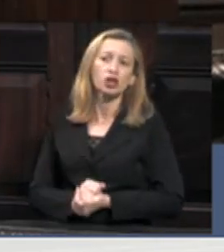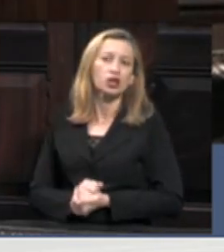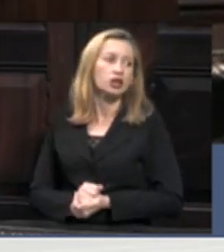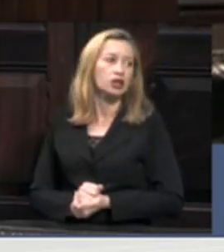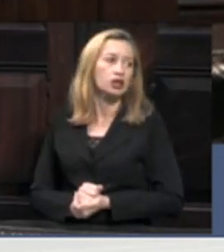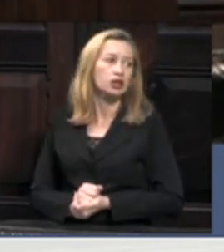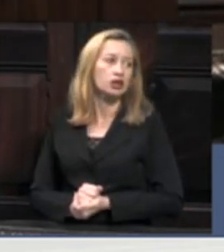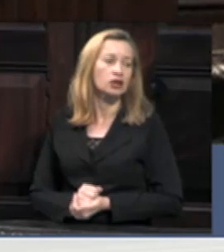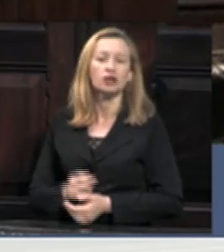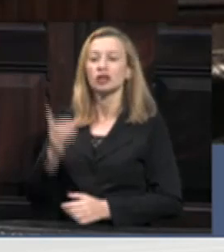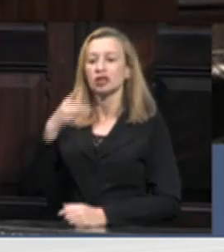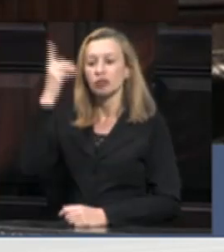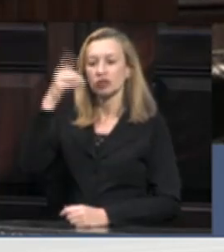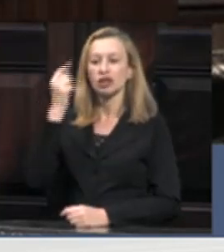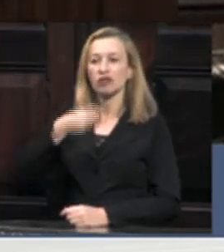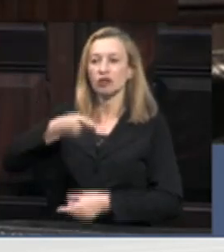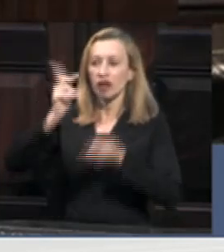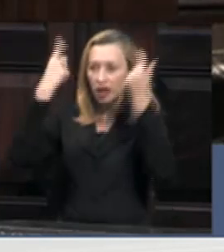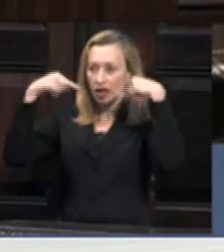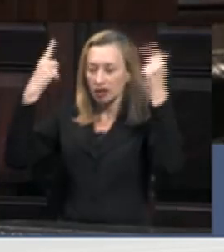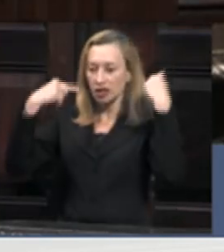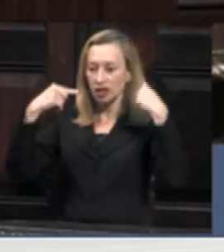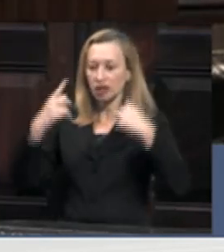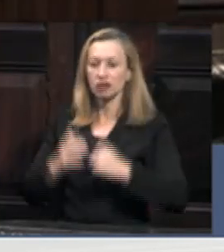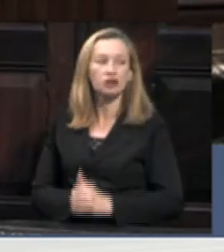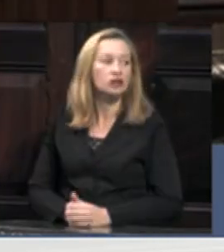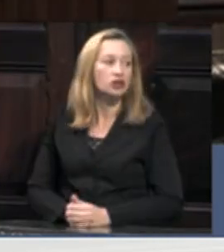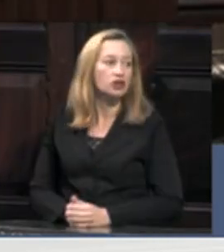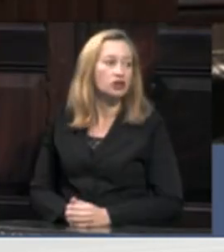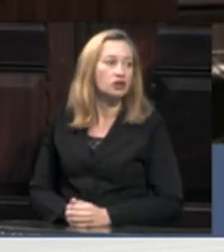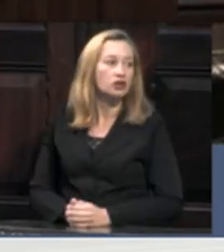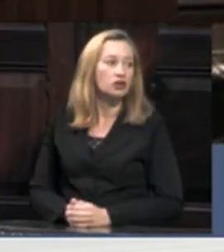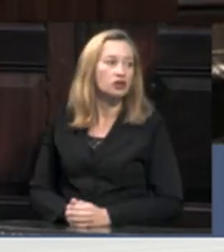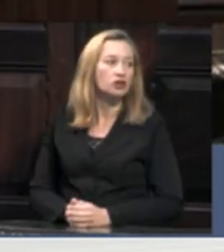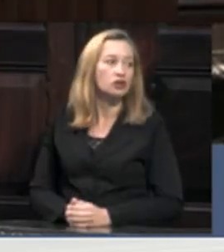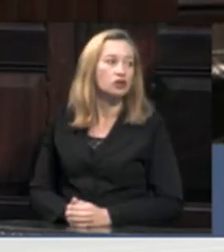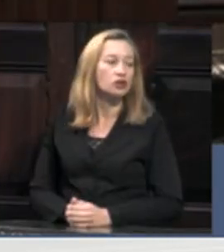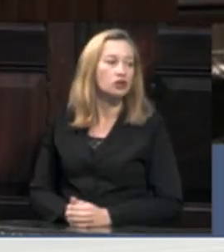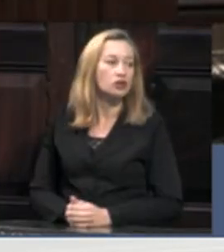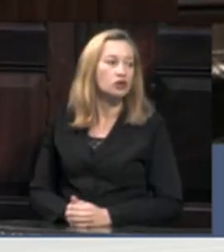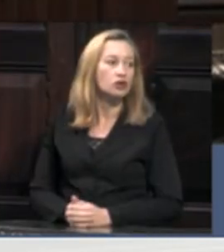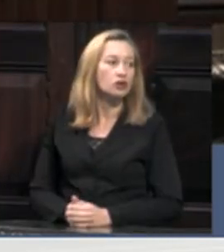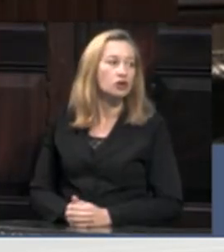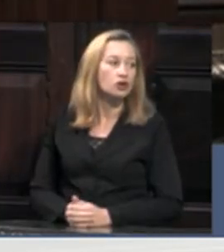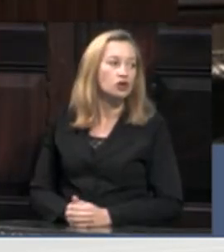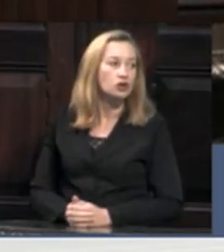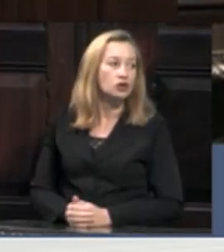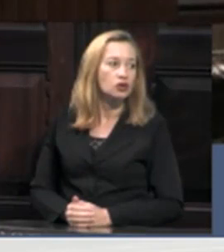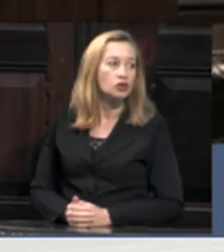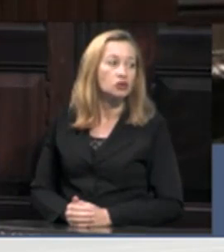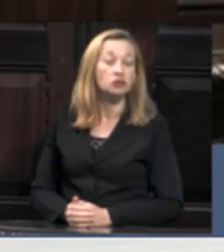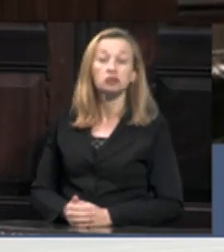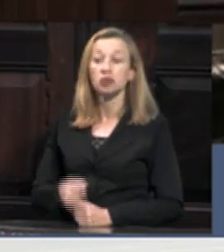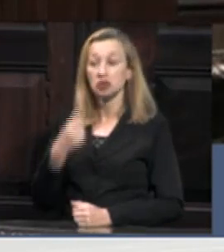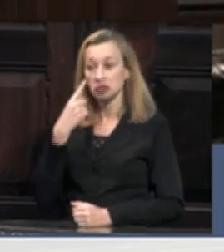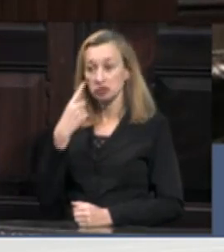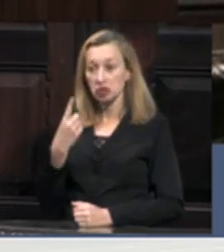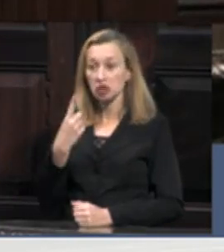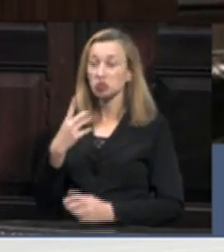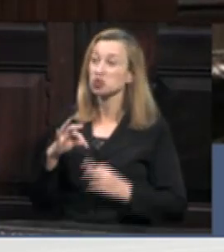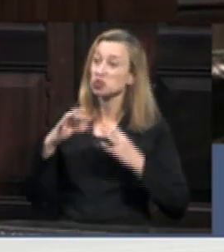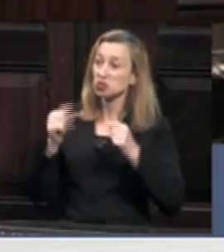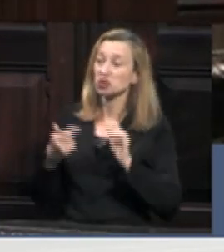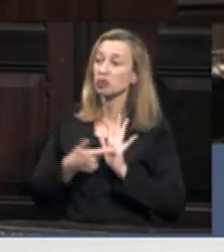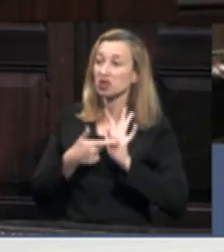nobre deputado Valdec Carneiro, ao depararmos exatamente com um quadro onde as demonstrações